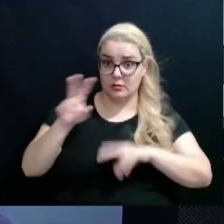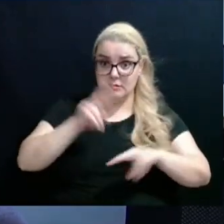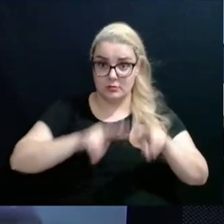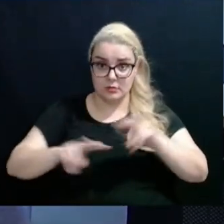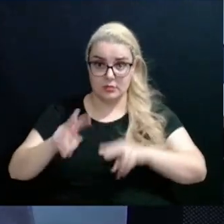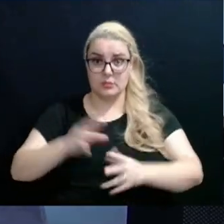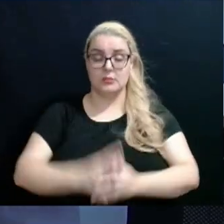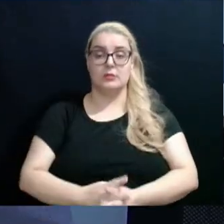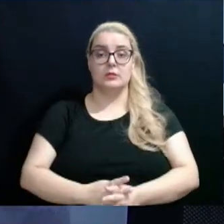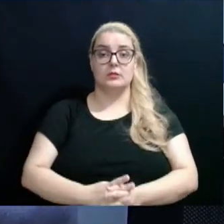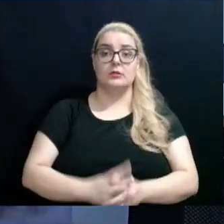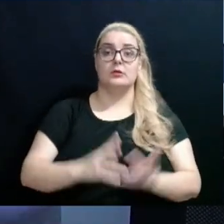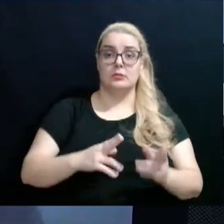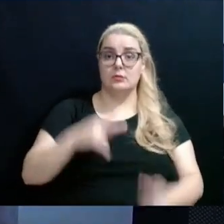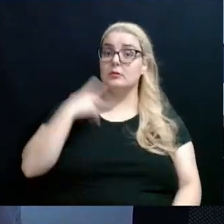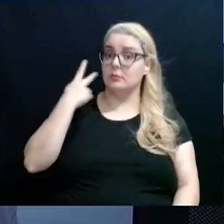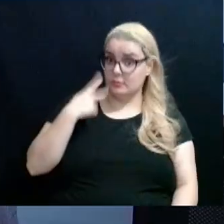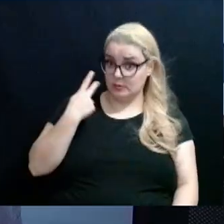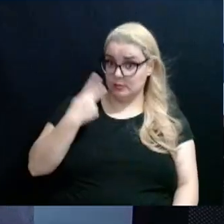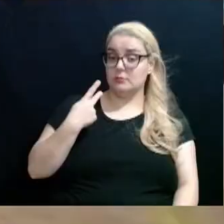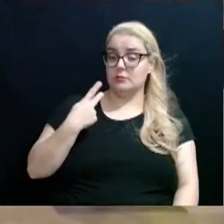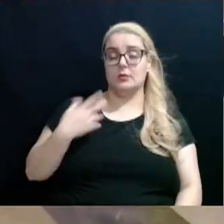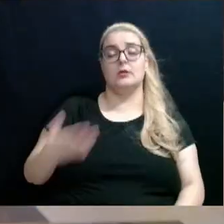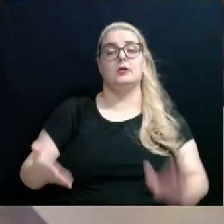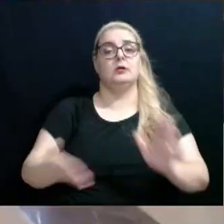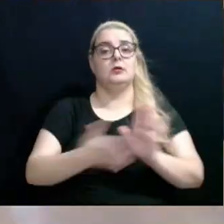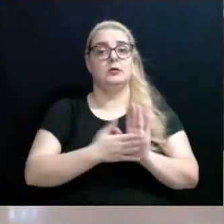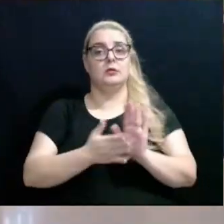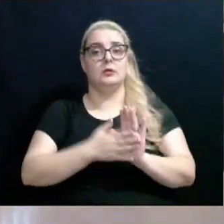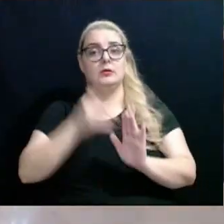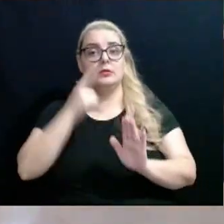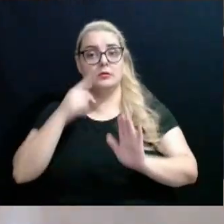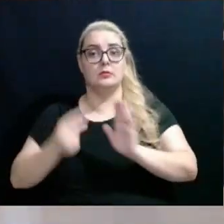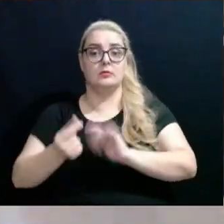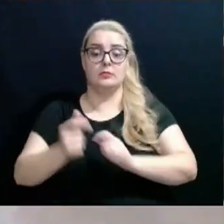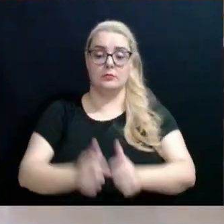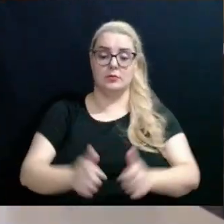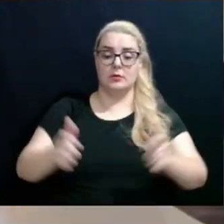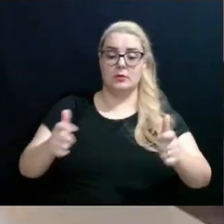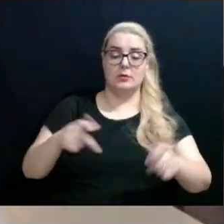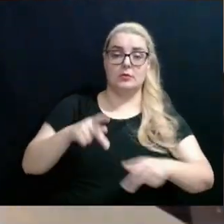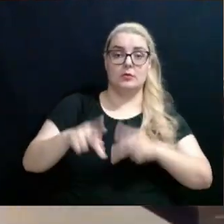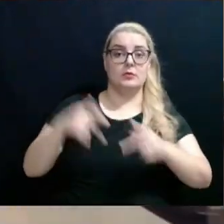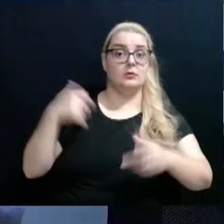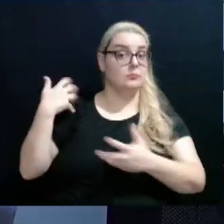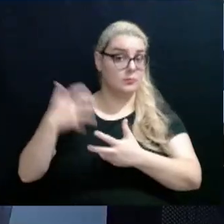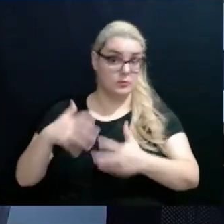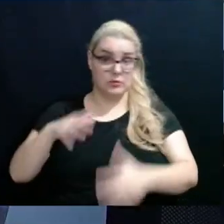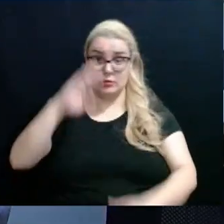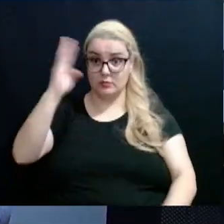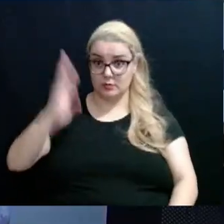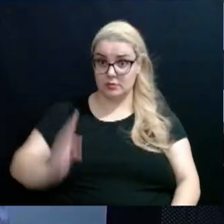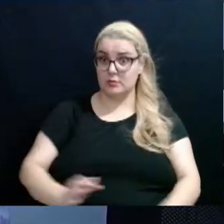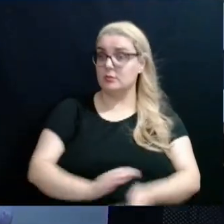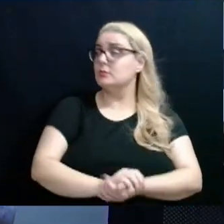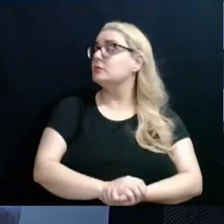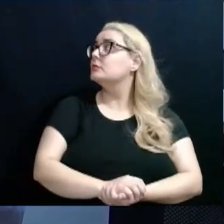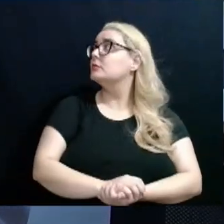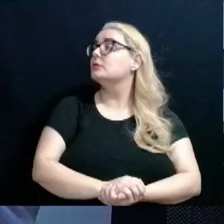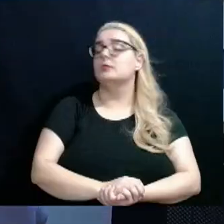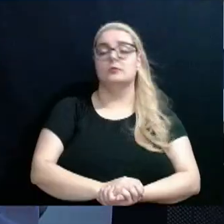acordo com um parlamentar, a proposta surgiu pelo crescimento da população idosa no Brasil. Surgiu